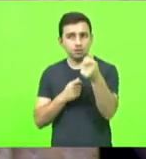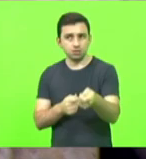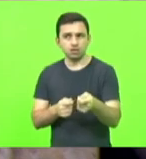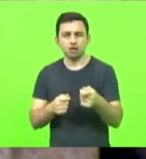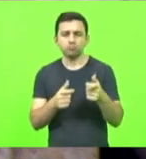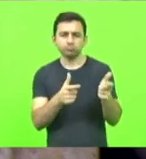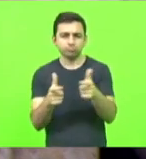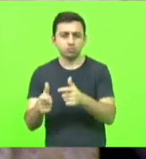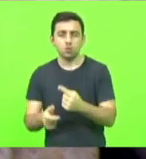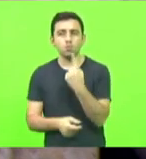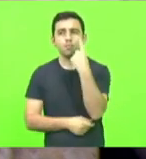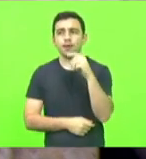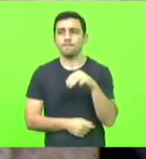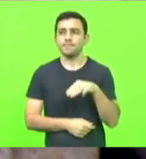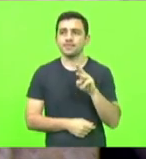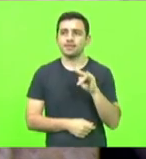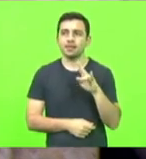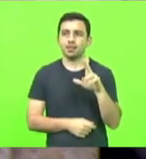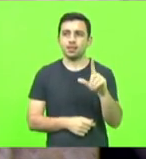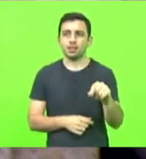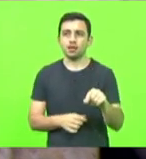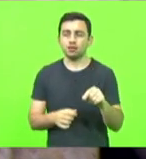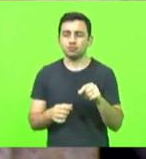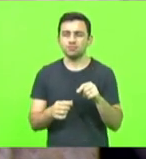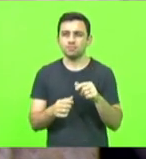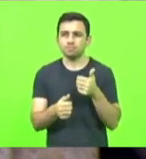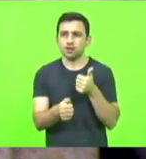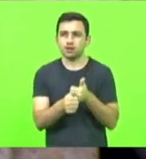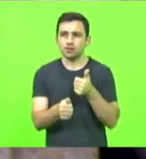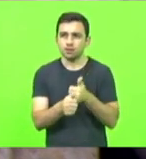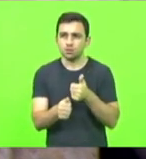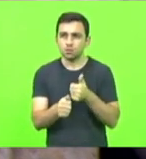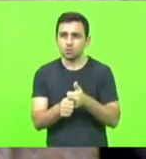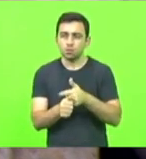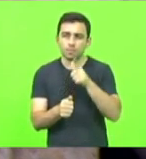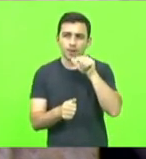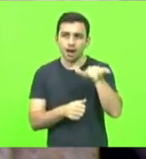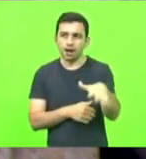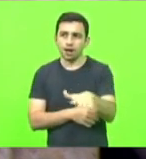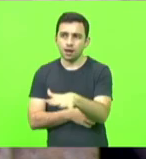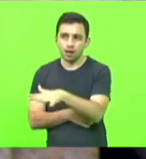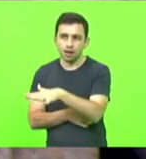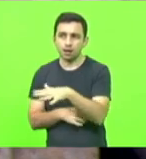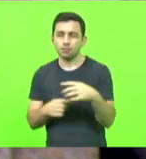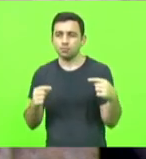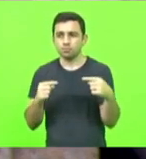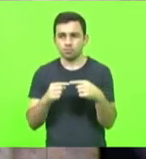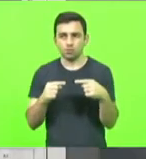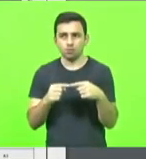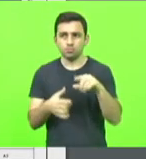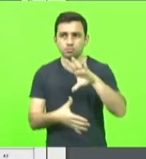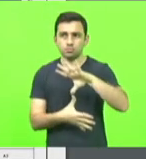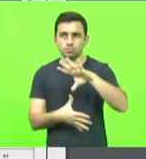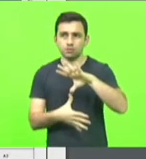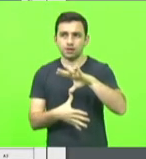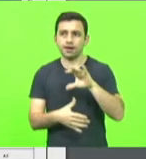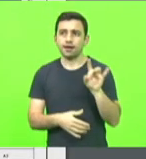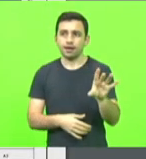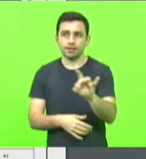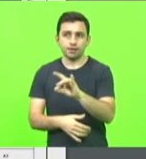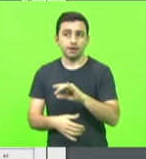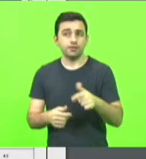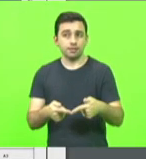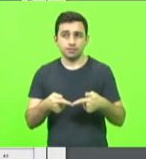milha náutica em direção ao mar, contadas destas coordenadas geográficas definidas em cada licença de